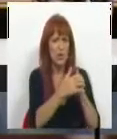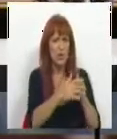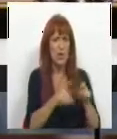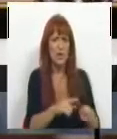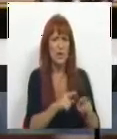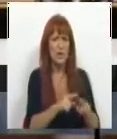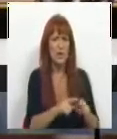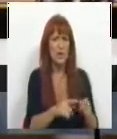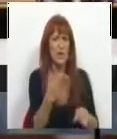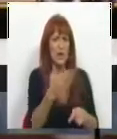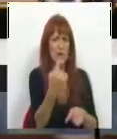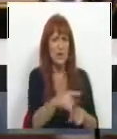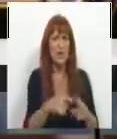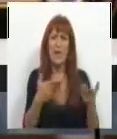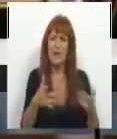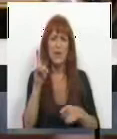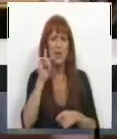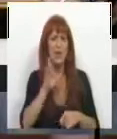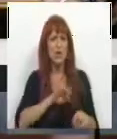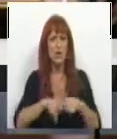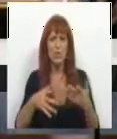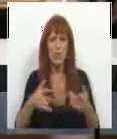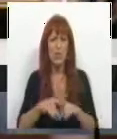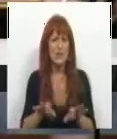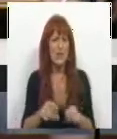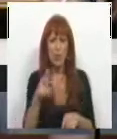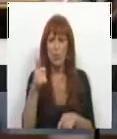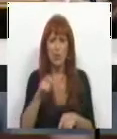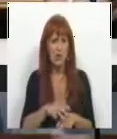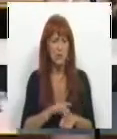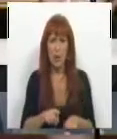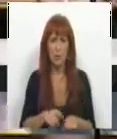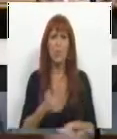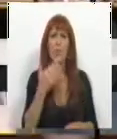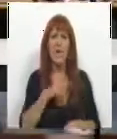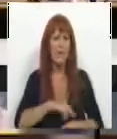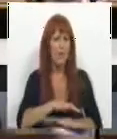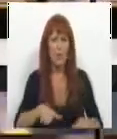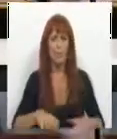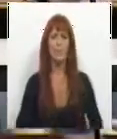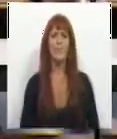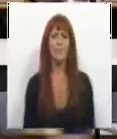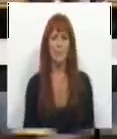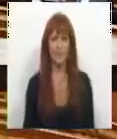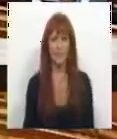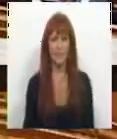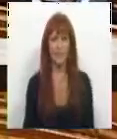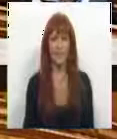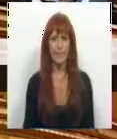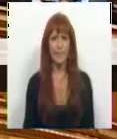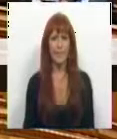e a garantia desses direitos. Muito obrigado. E isso, senhoras e senhores deputados, com isso o Bloco de Esquerda Acabou não concorda. o seu tempo. Muito obrigado.